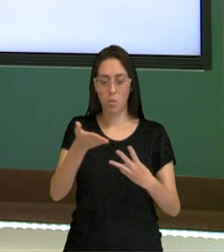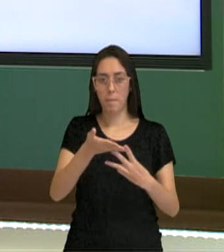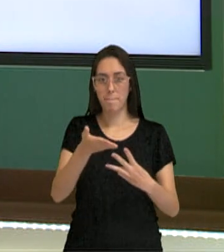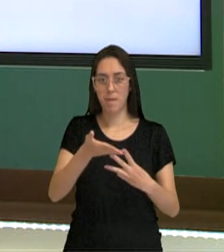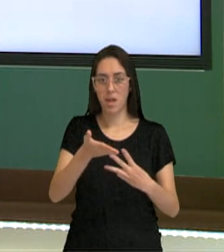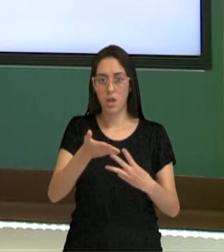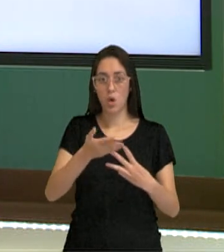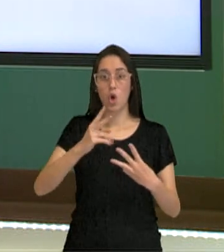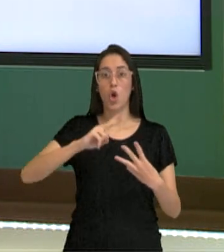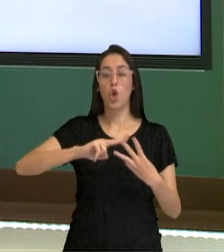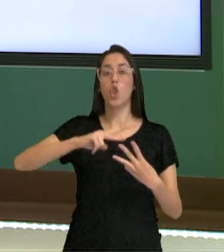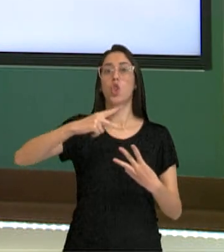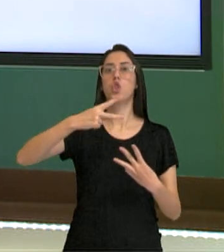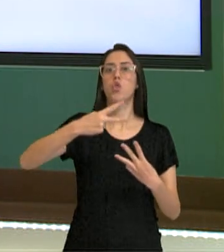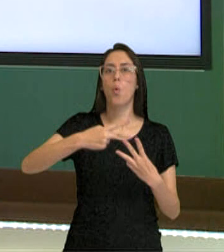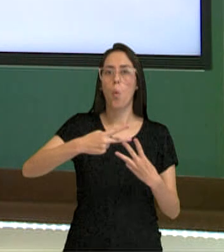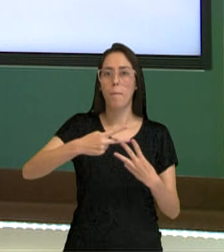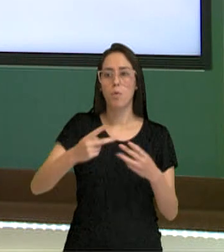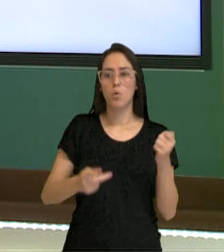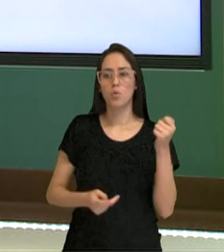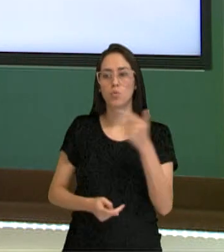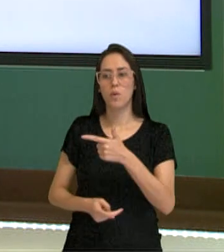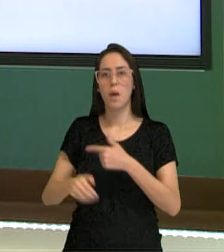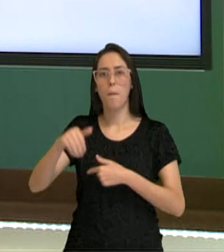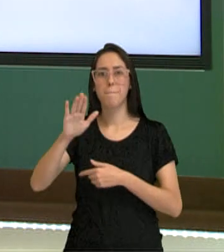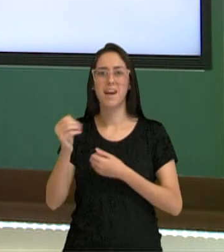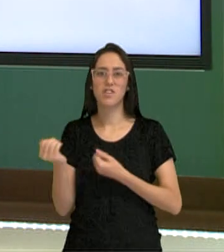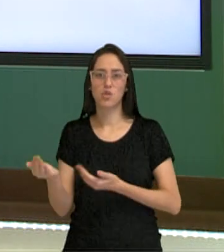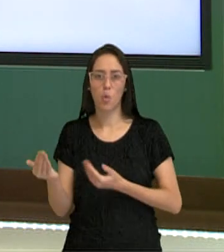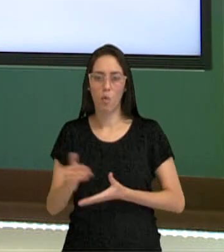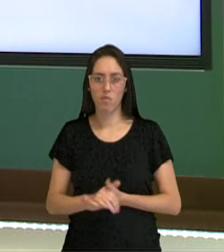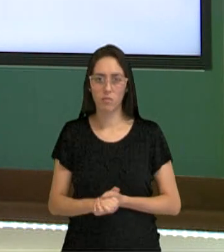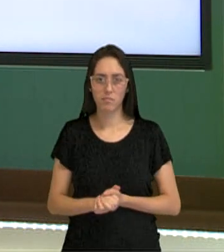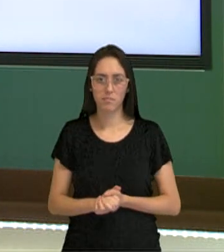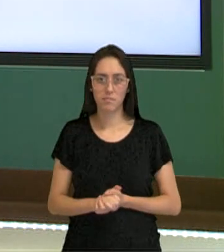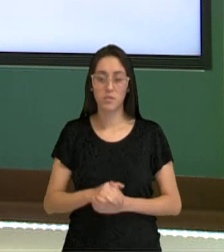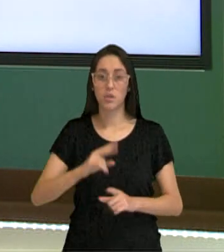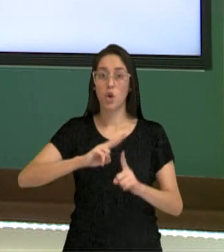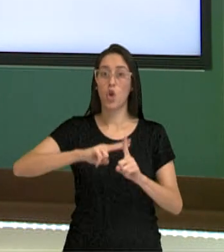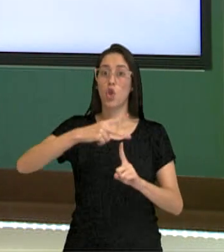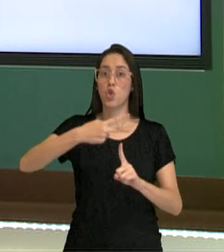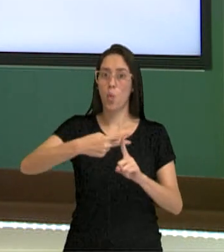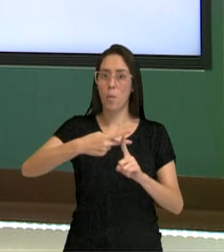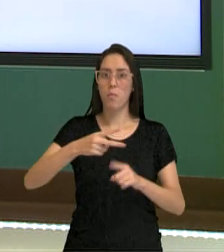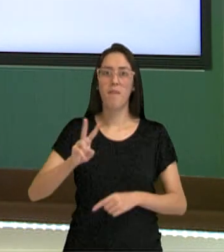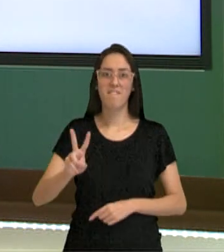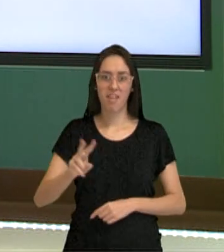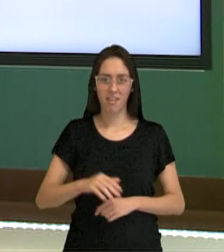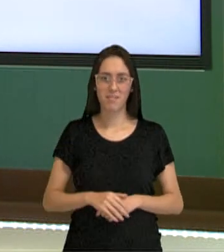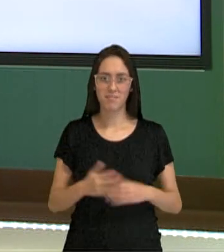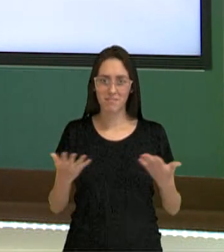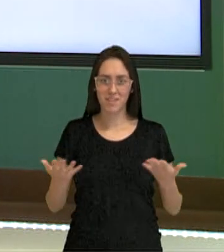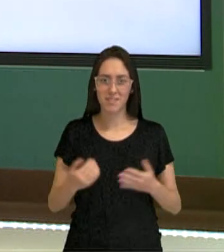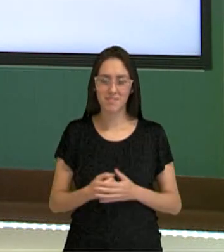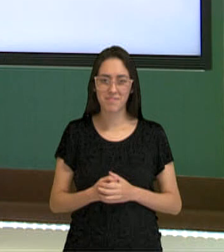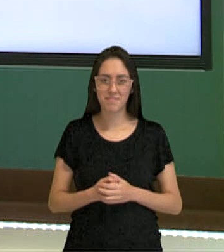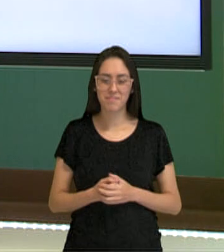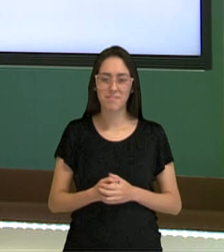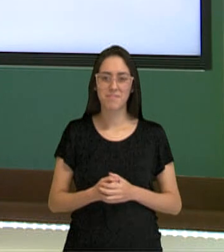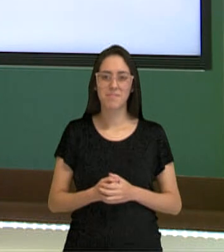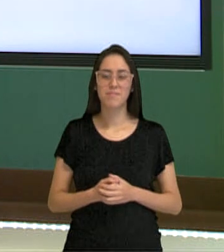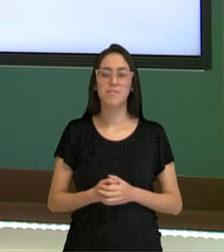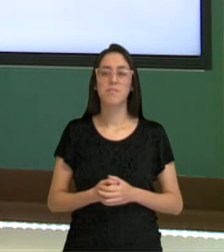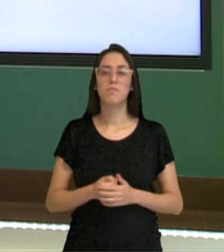recebeu o dobro da quantidade do irmão mais novo. O dobro de V, então, né? Então, o dobro de V, o dobro